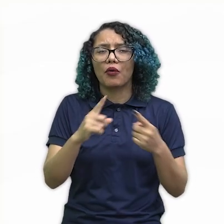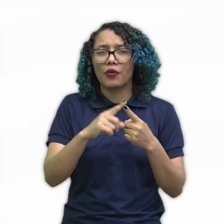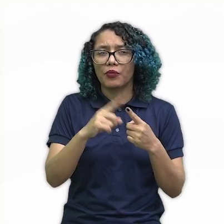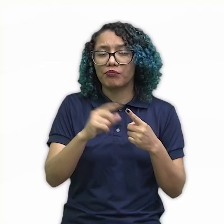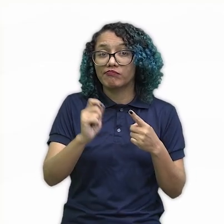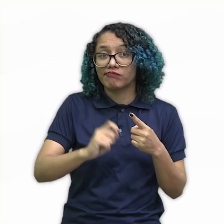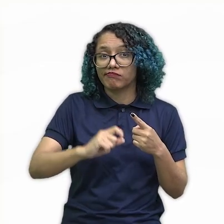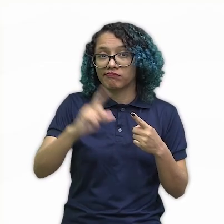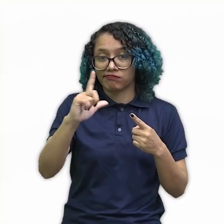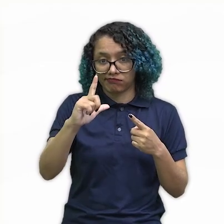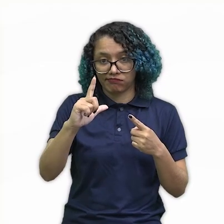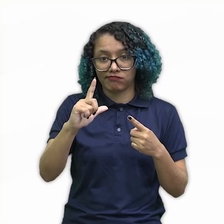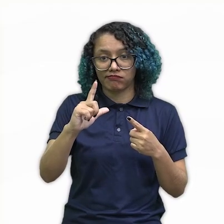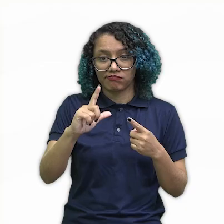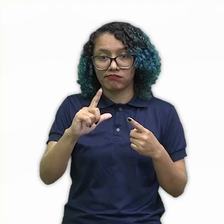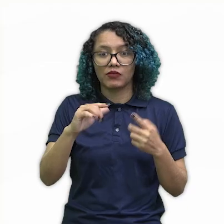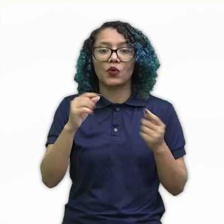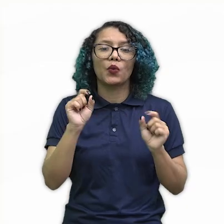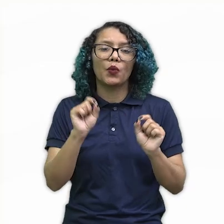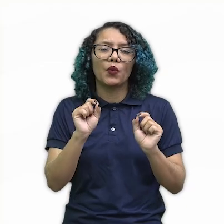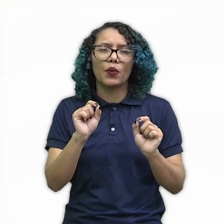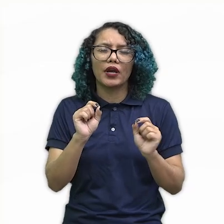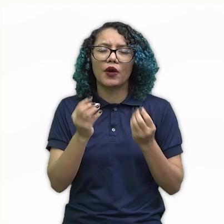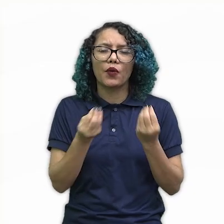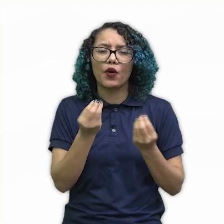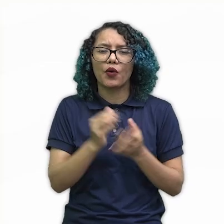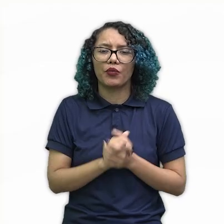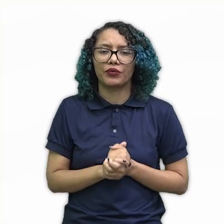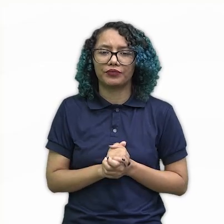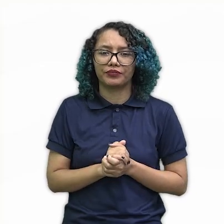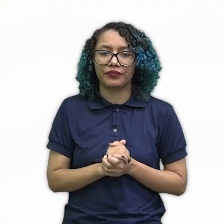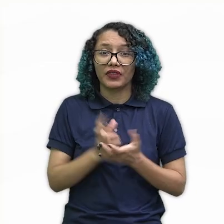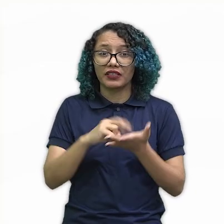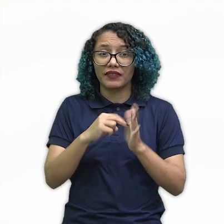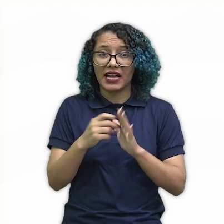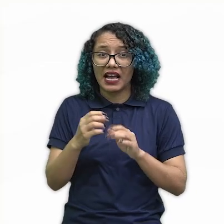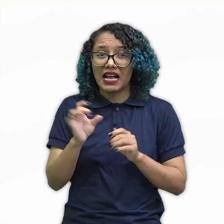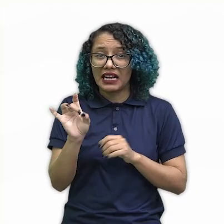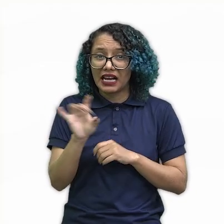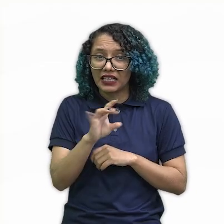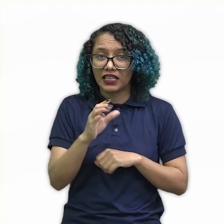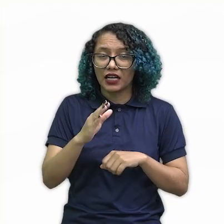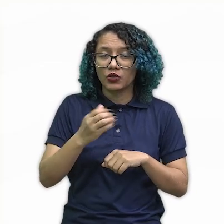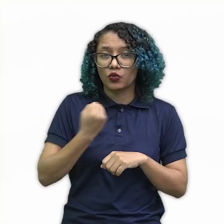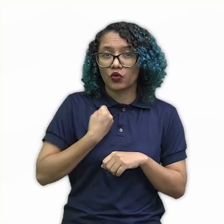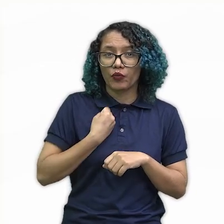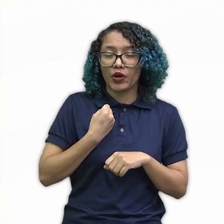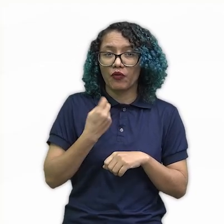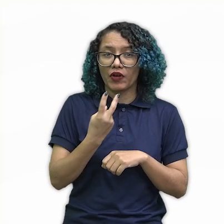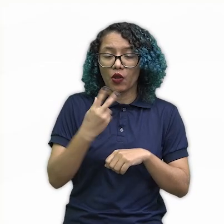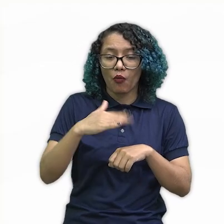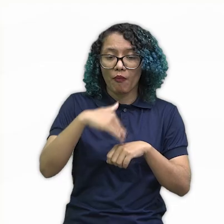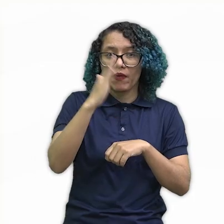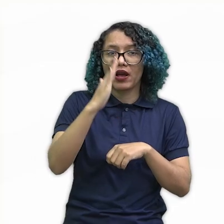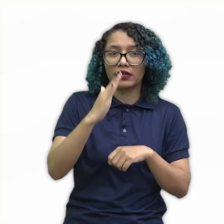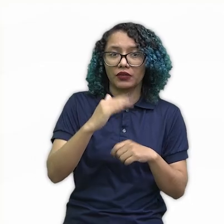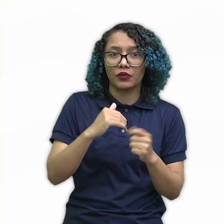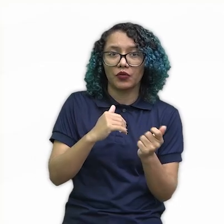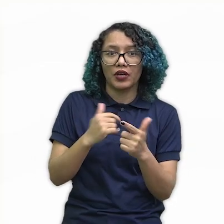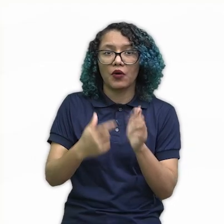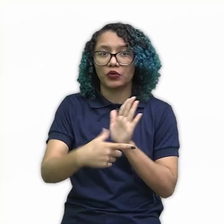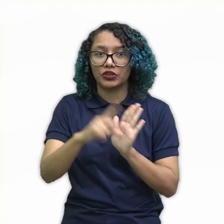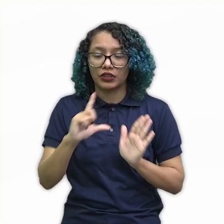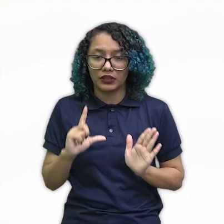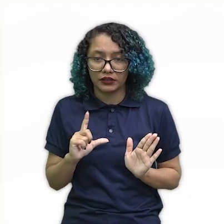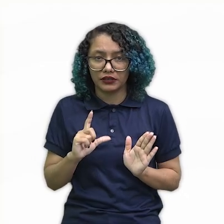tá? São as PGs em que cada termo é maior que o anterior. Isso pode ocorrer de duas